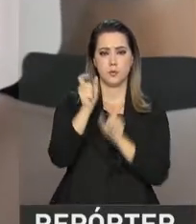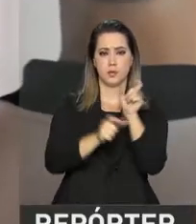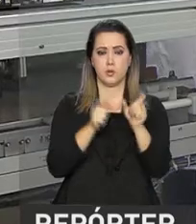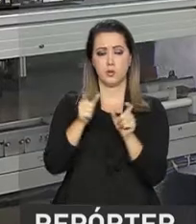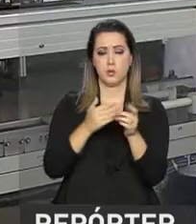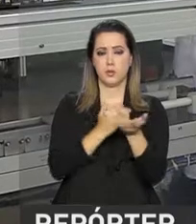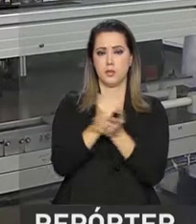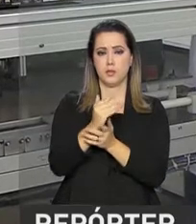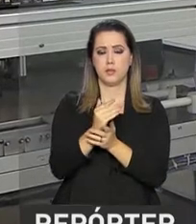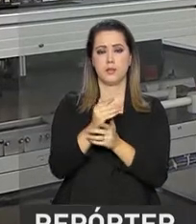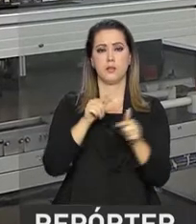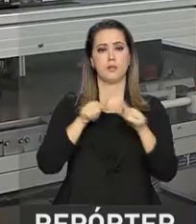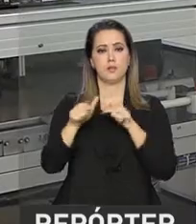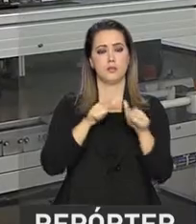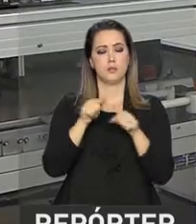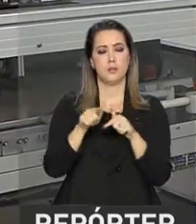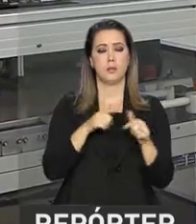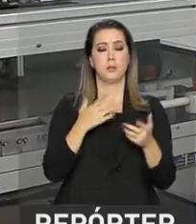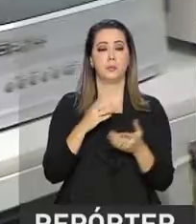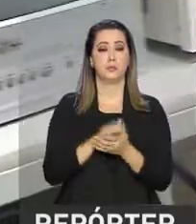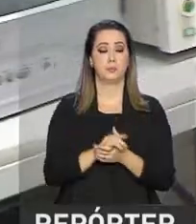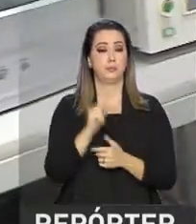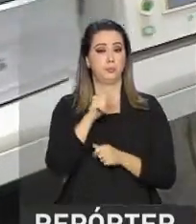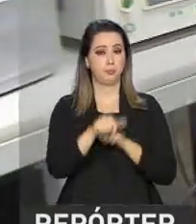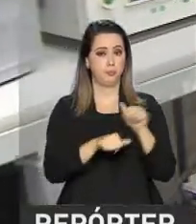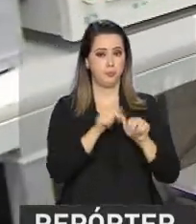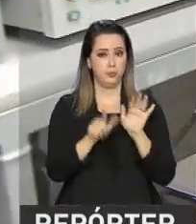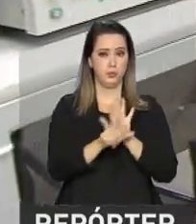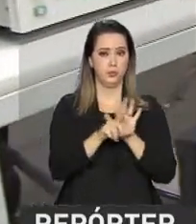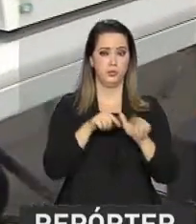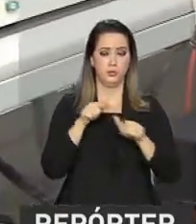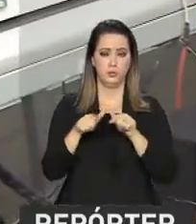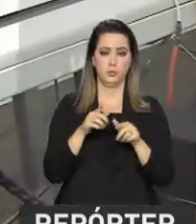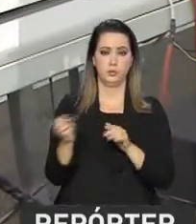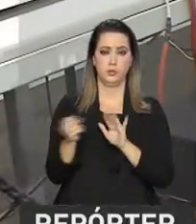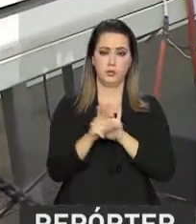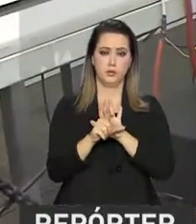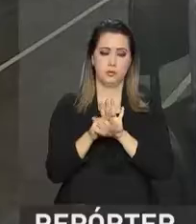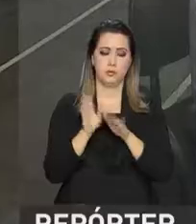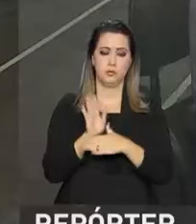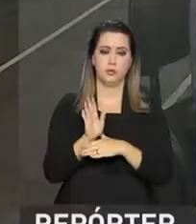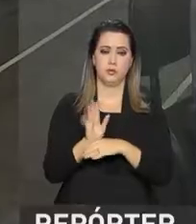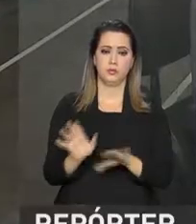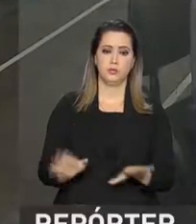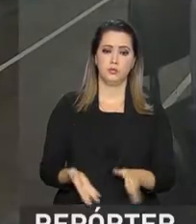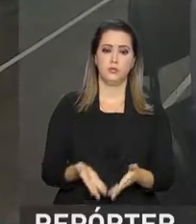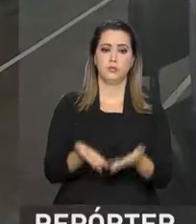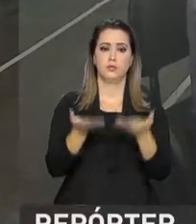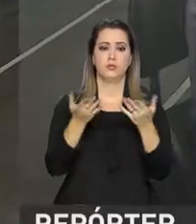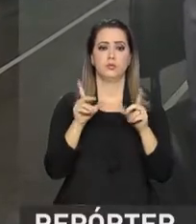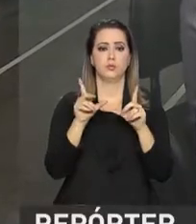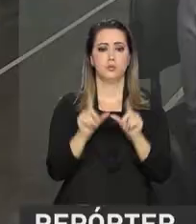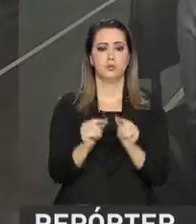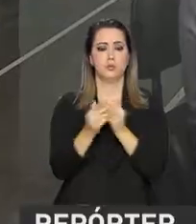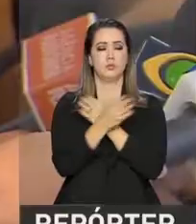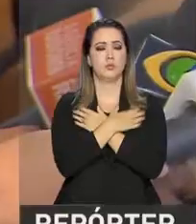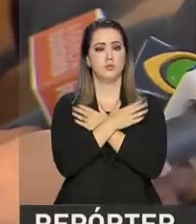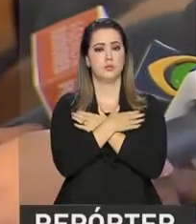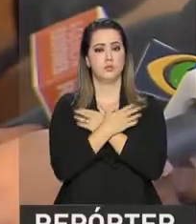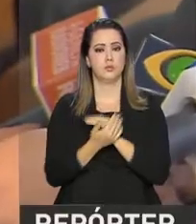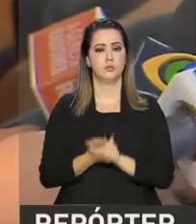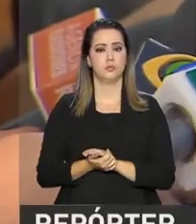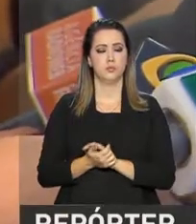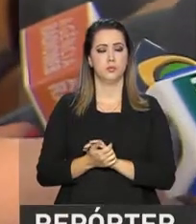entraram em vigor as mudanças nas leis trabalhistas. A expectativa é que as novas leis ajudem ainda mais na diminuição do desemprego.